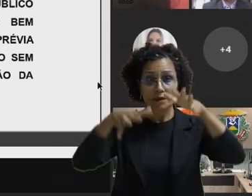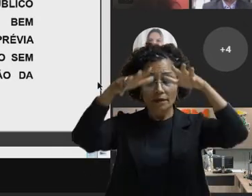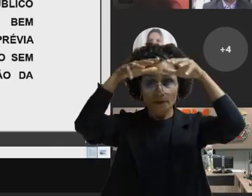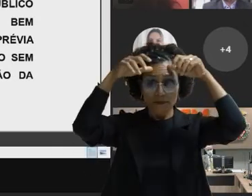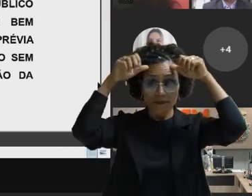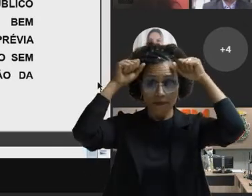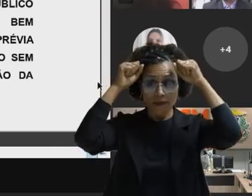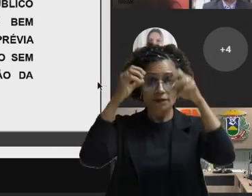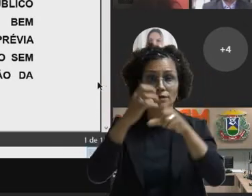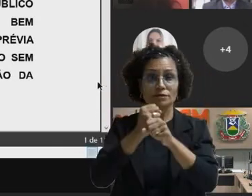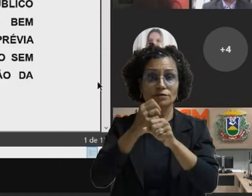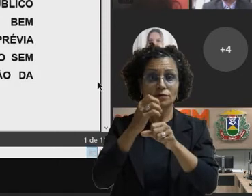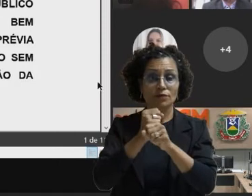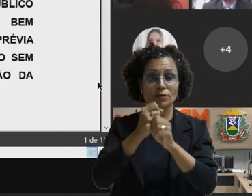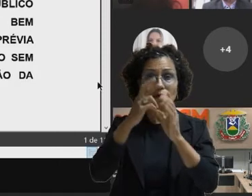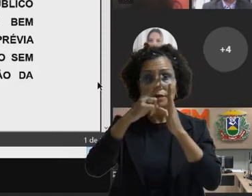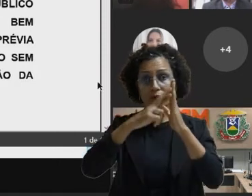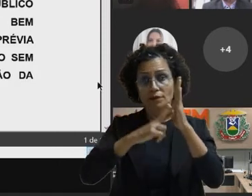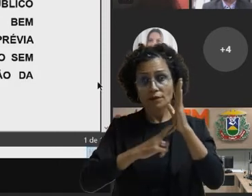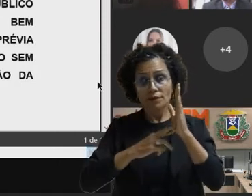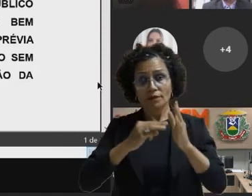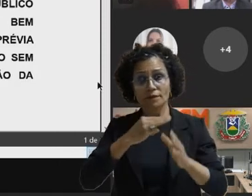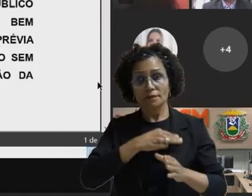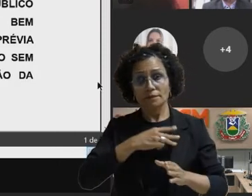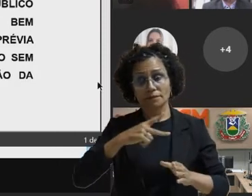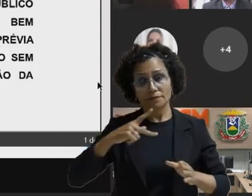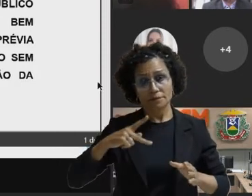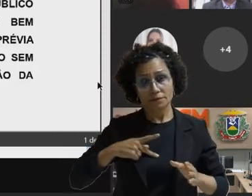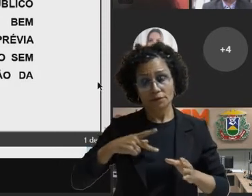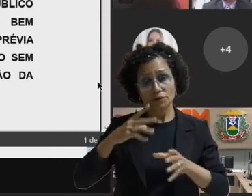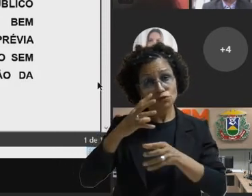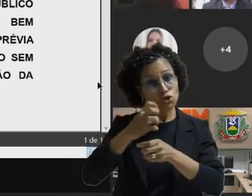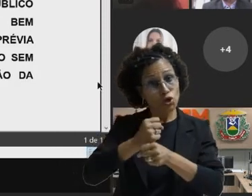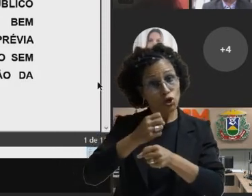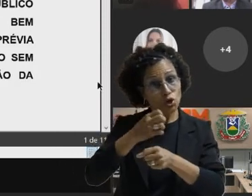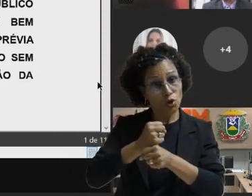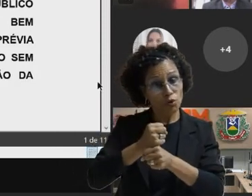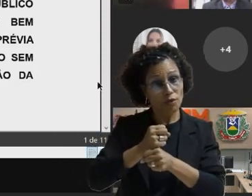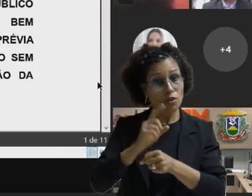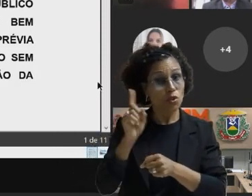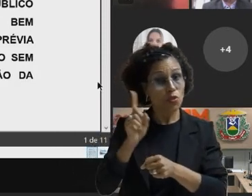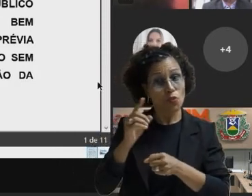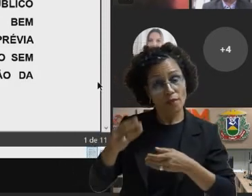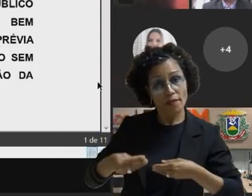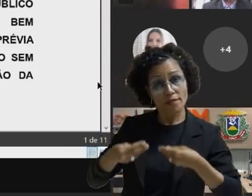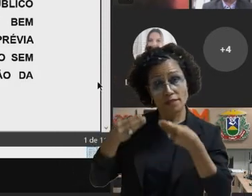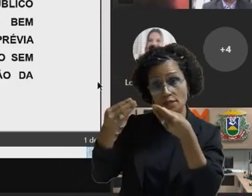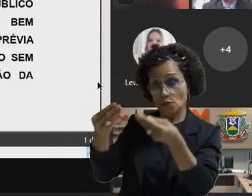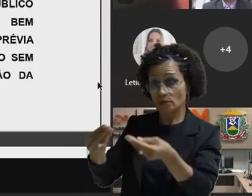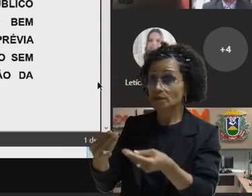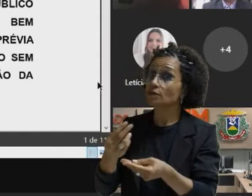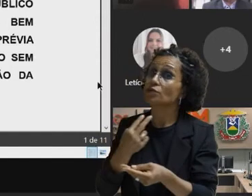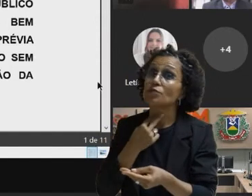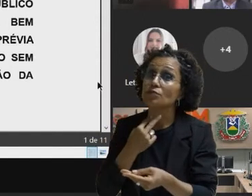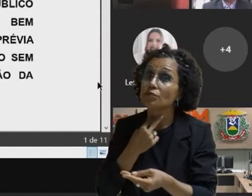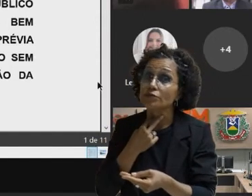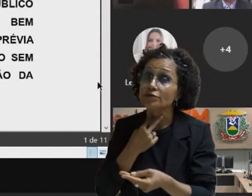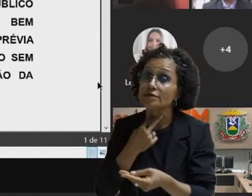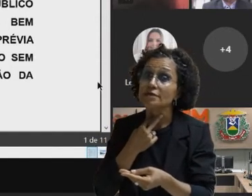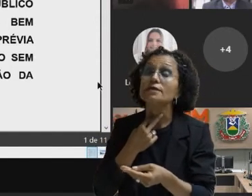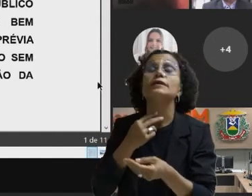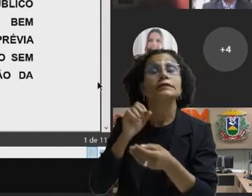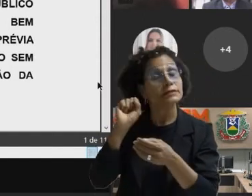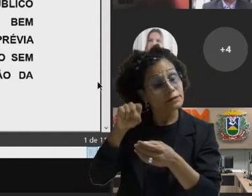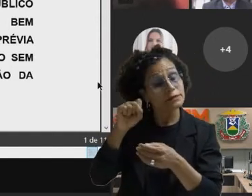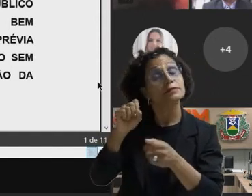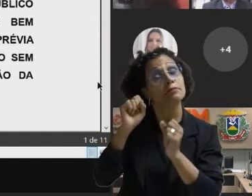na relatoria do Ministério Público de Contas, não é que a doação não poderia ser feita, a doação poderia ser